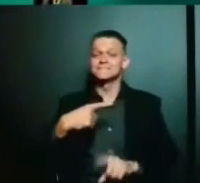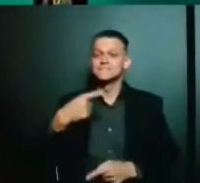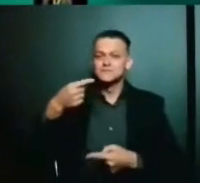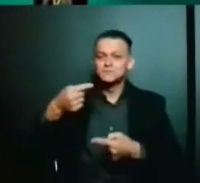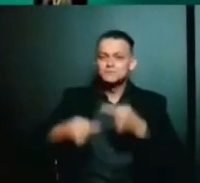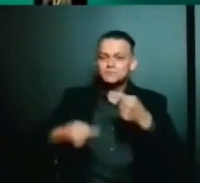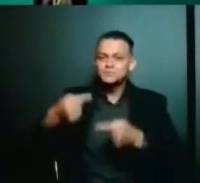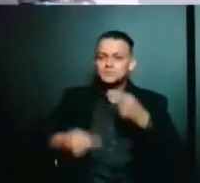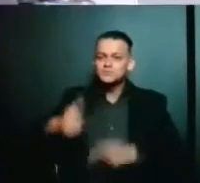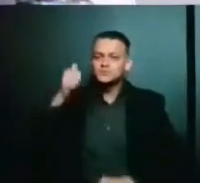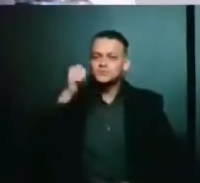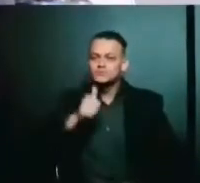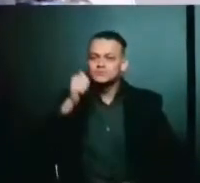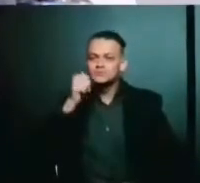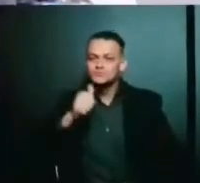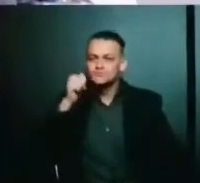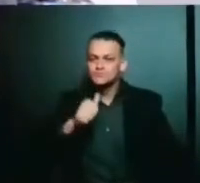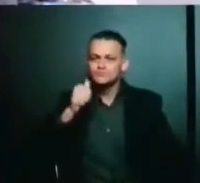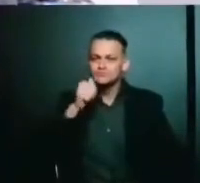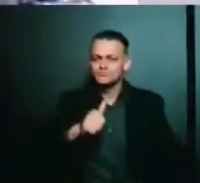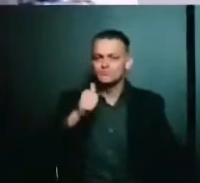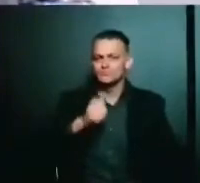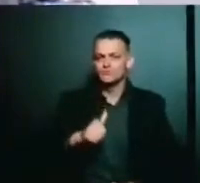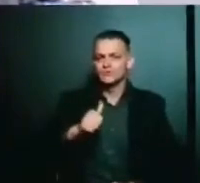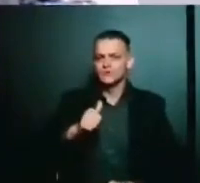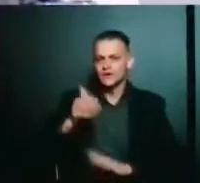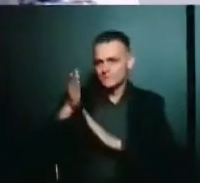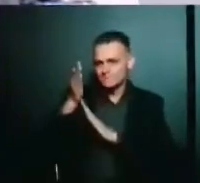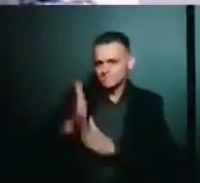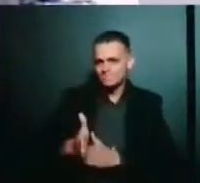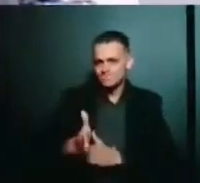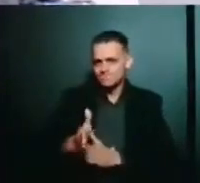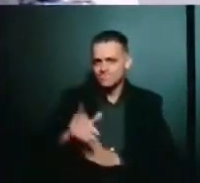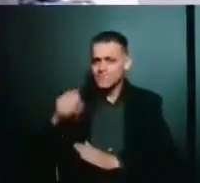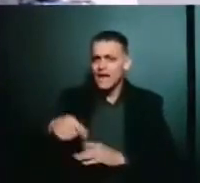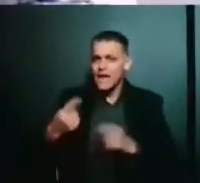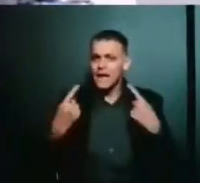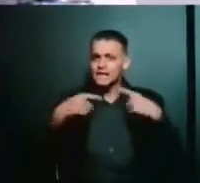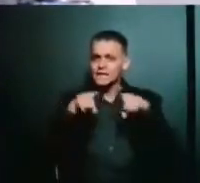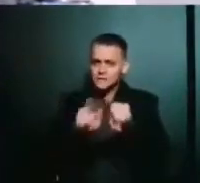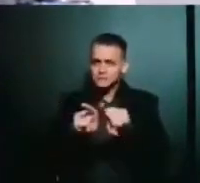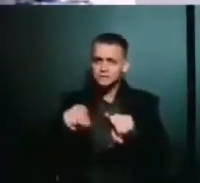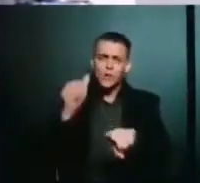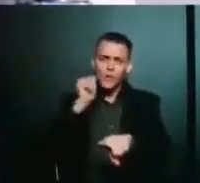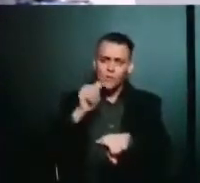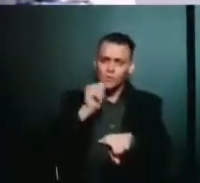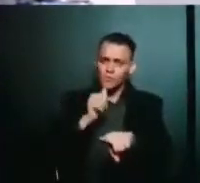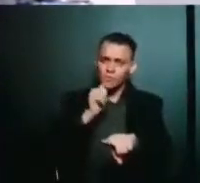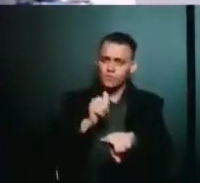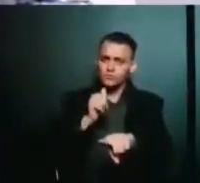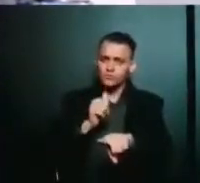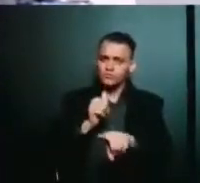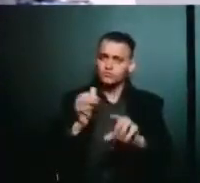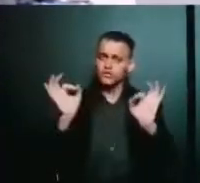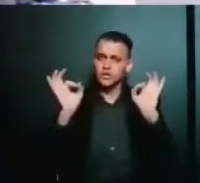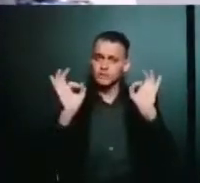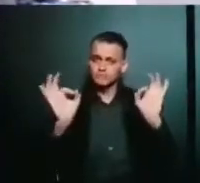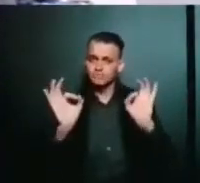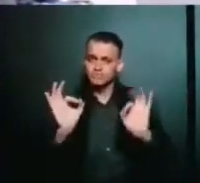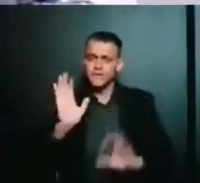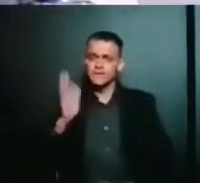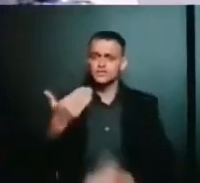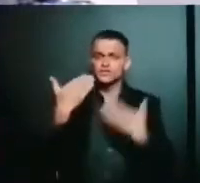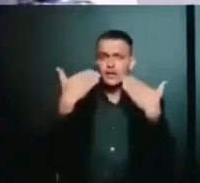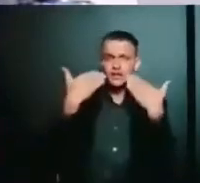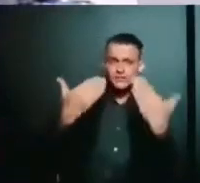questiona a mulher conservadora, que é, ao mesmo tempo, uma mulher moderna, que está perante